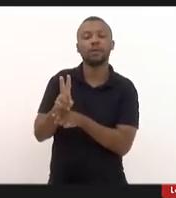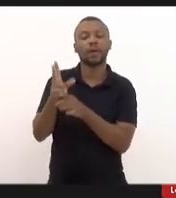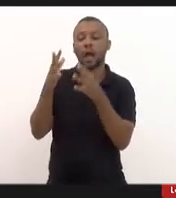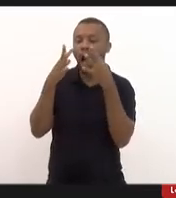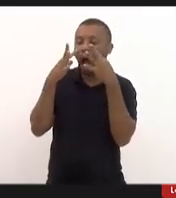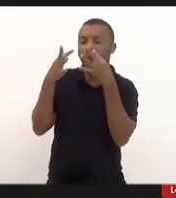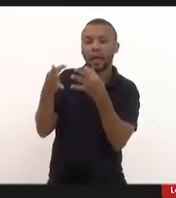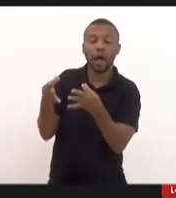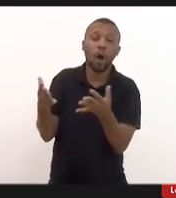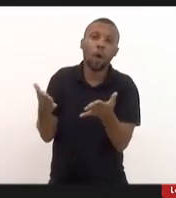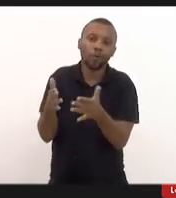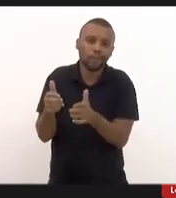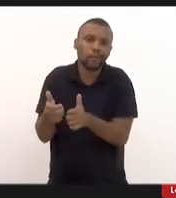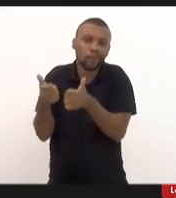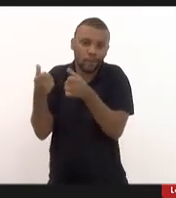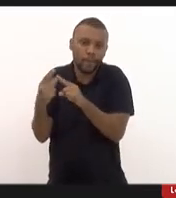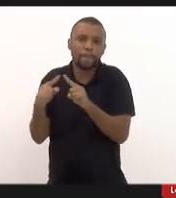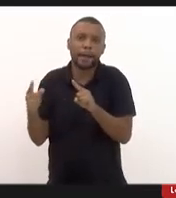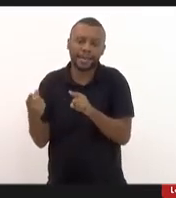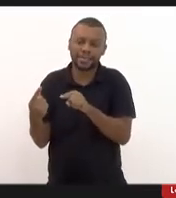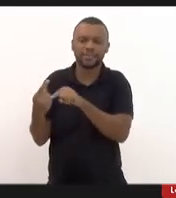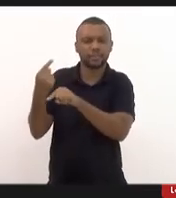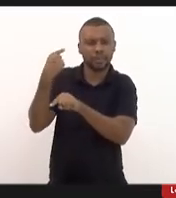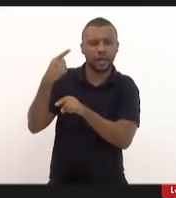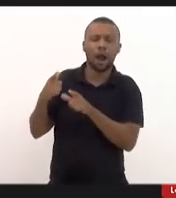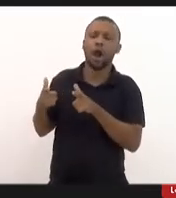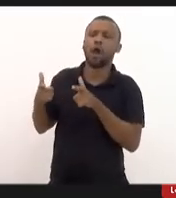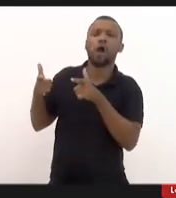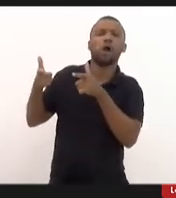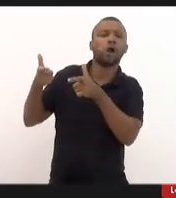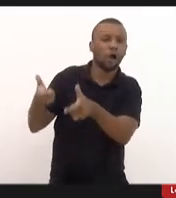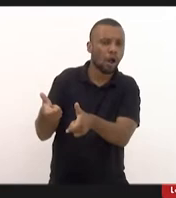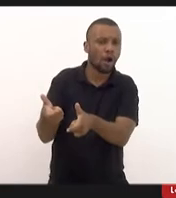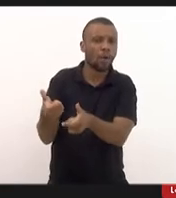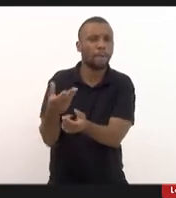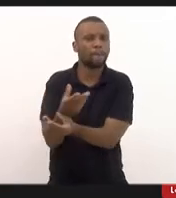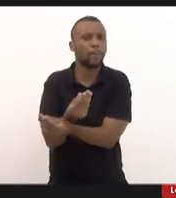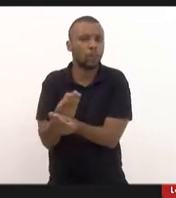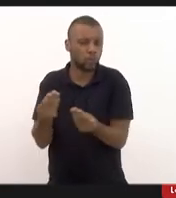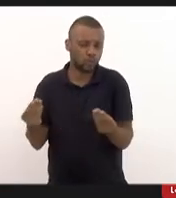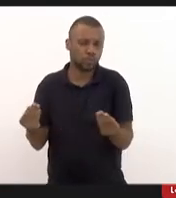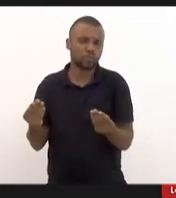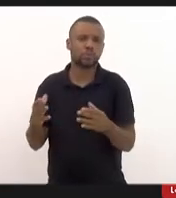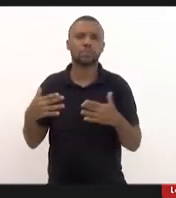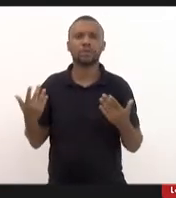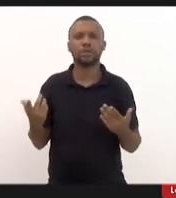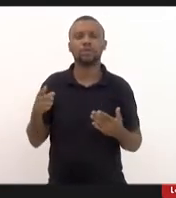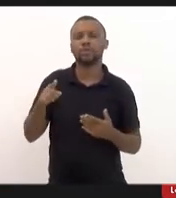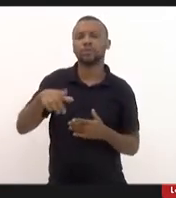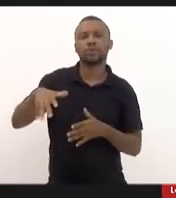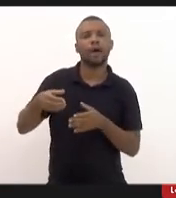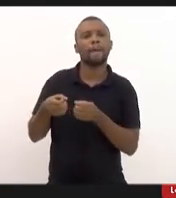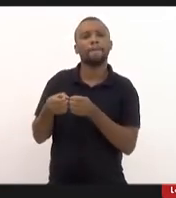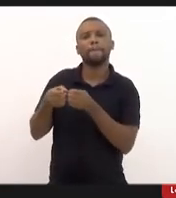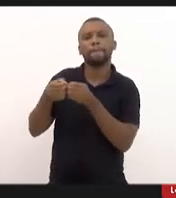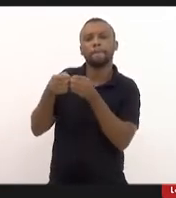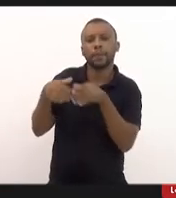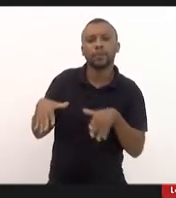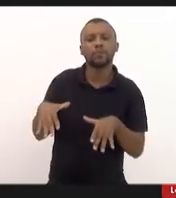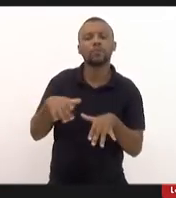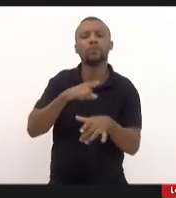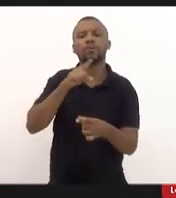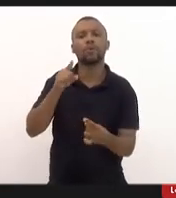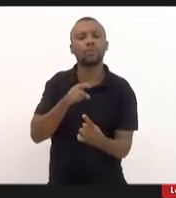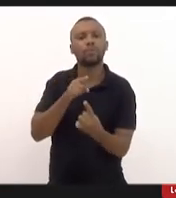já melhorou muito, mas era muito assalto. Então, isso aí acabou prejudicando aquilo que foi o